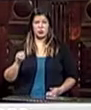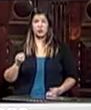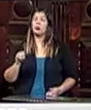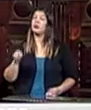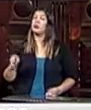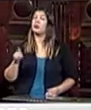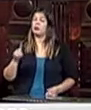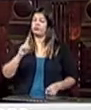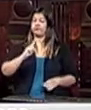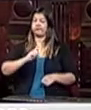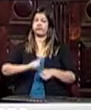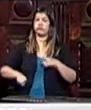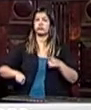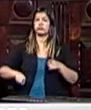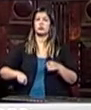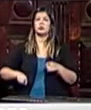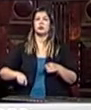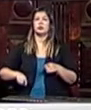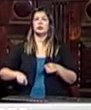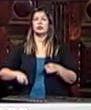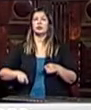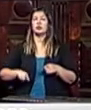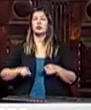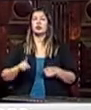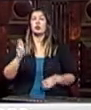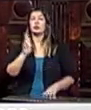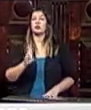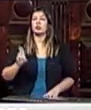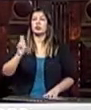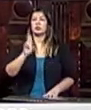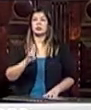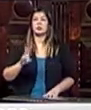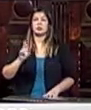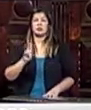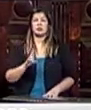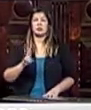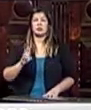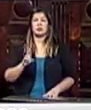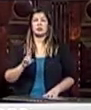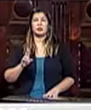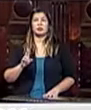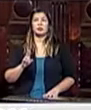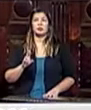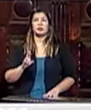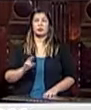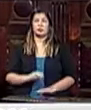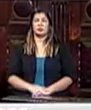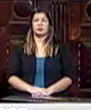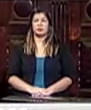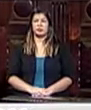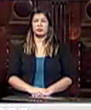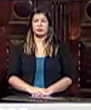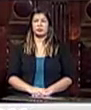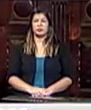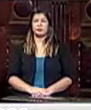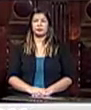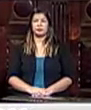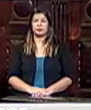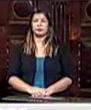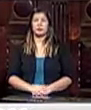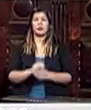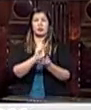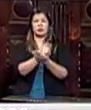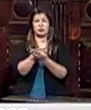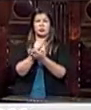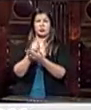chegou a proibir a utilização das moedas podres, os títulos da dívida, para a